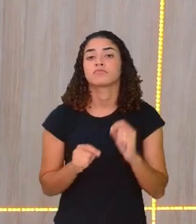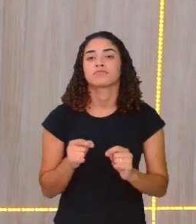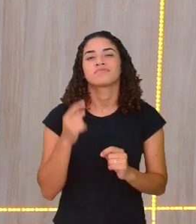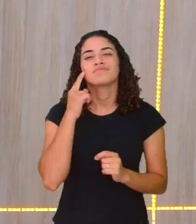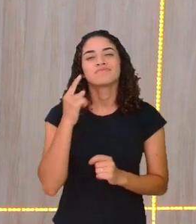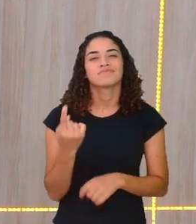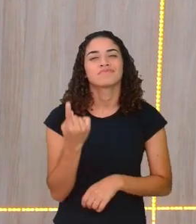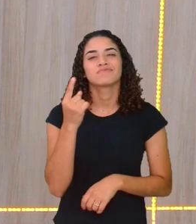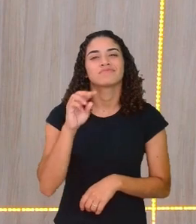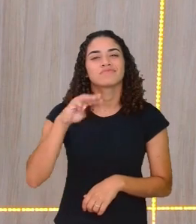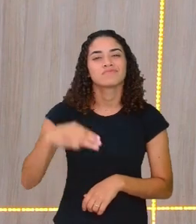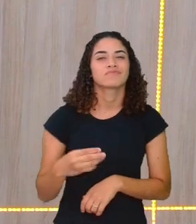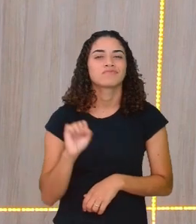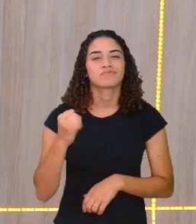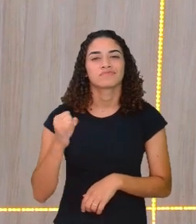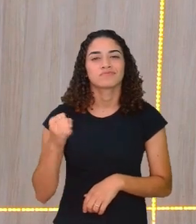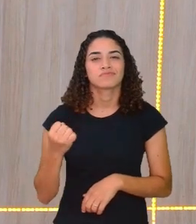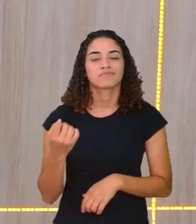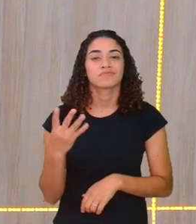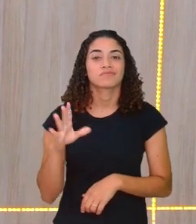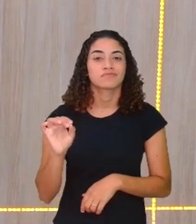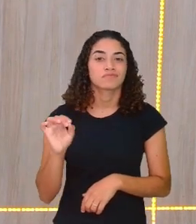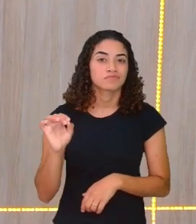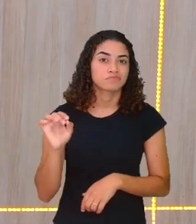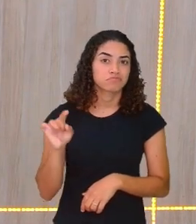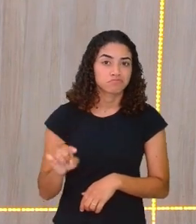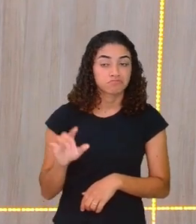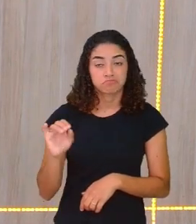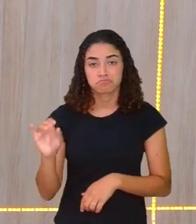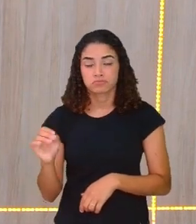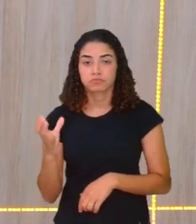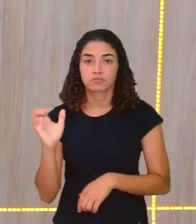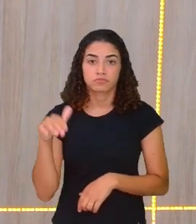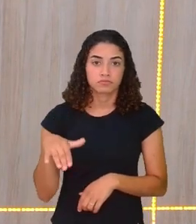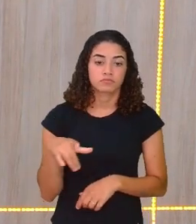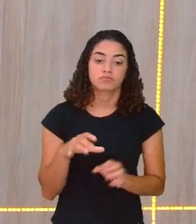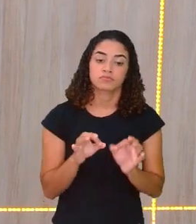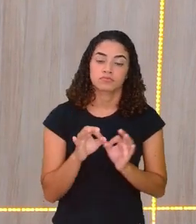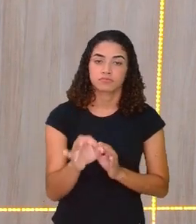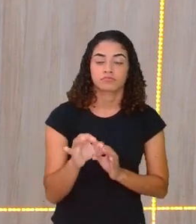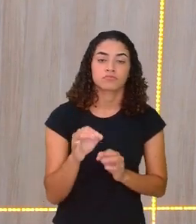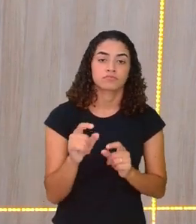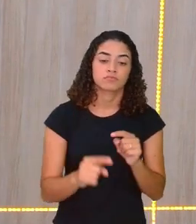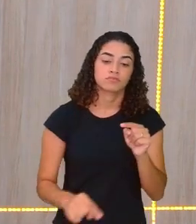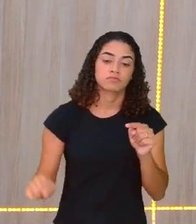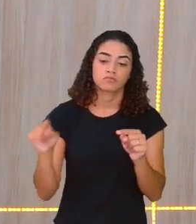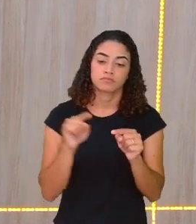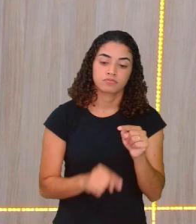aquele 1.840.000 centímetros percorridos pelo automóvel.